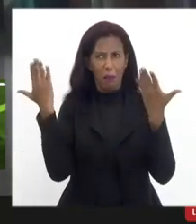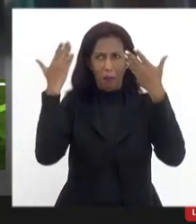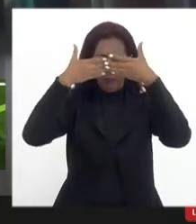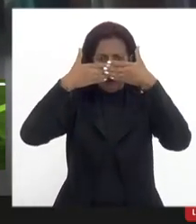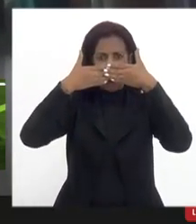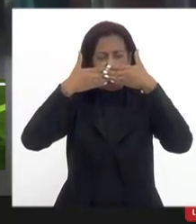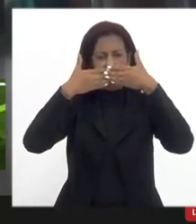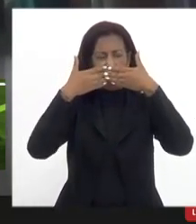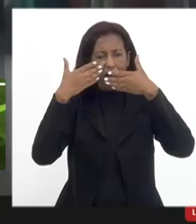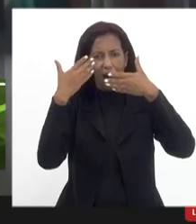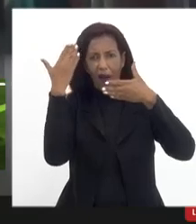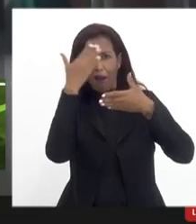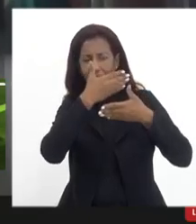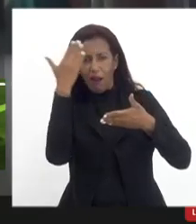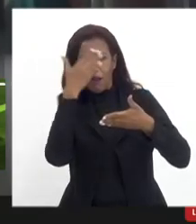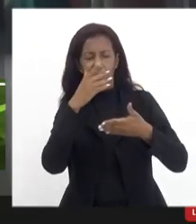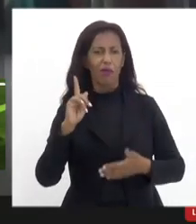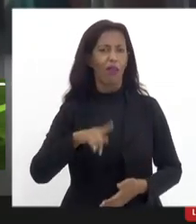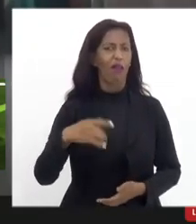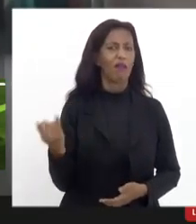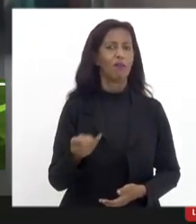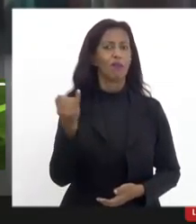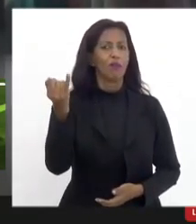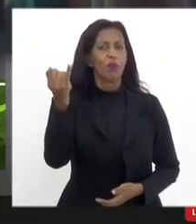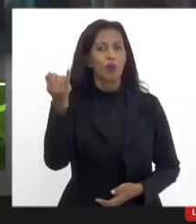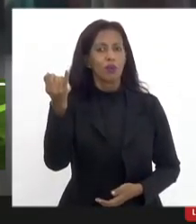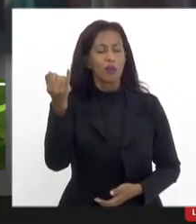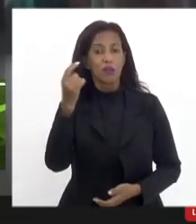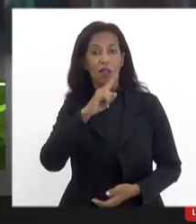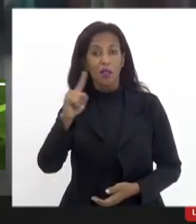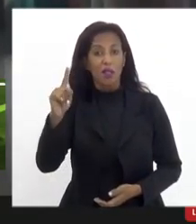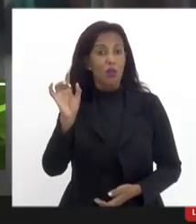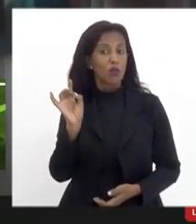deles para não enxergar a importância, não só